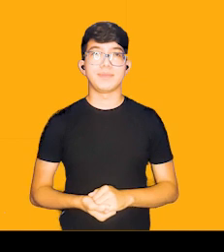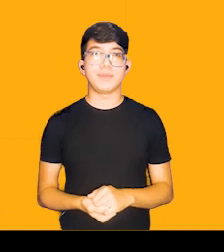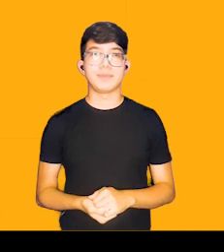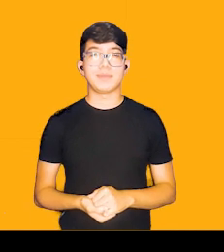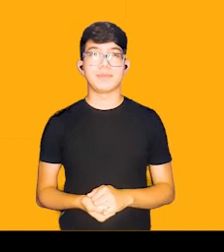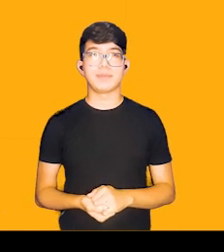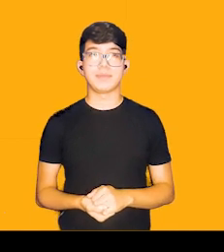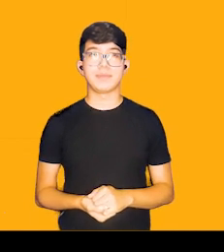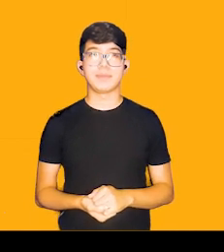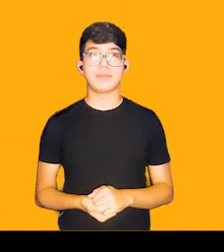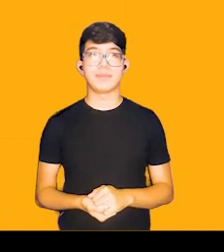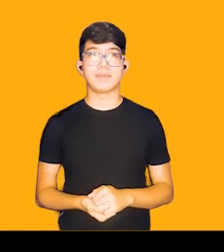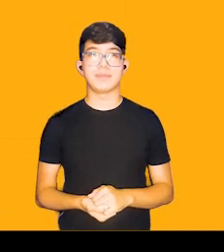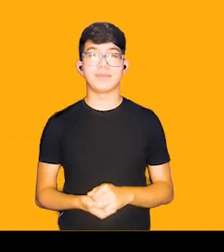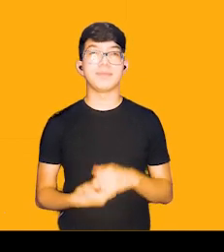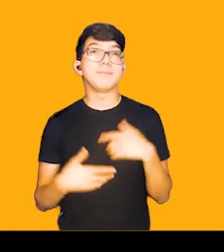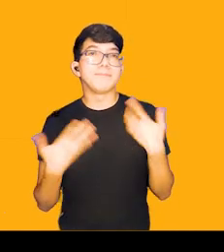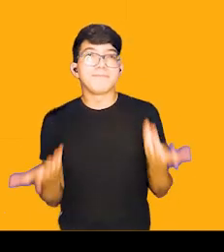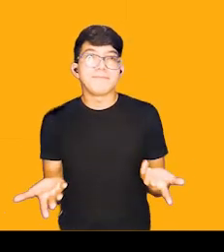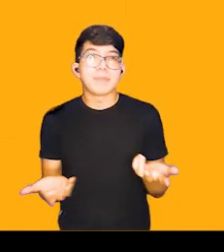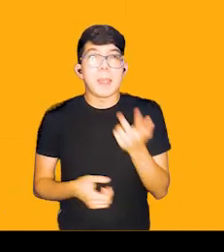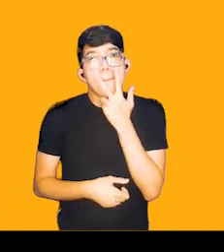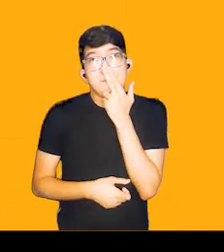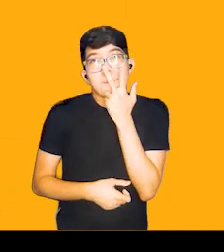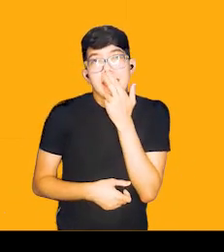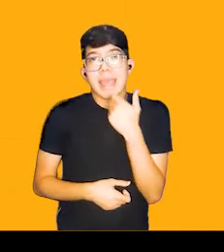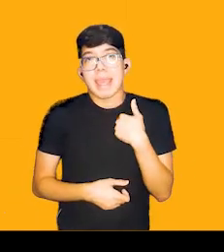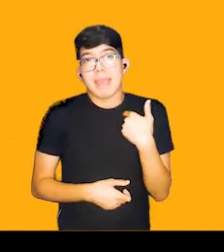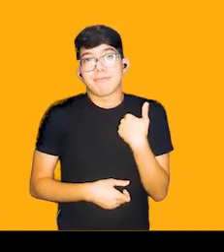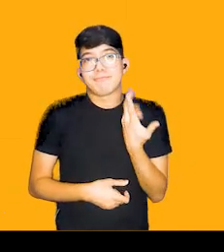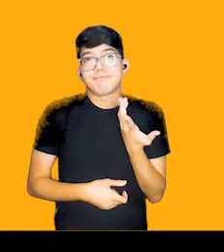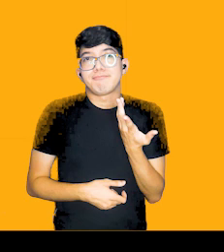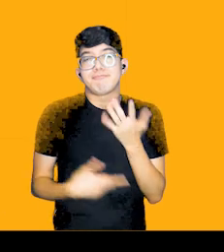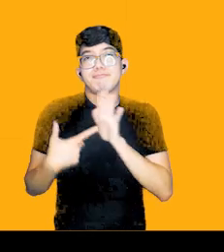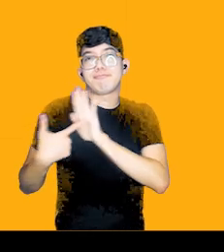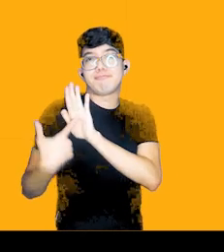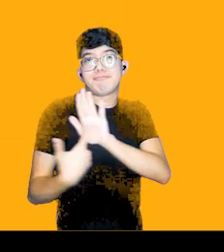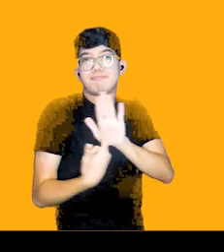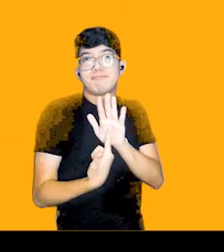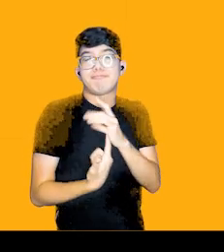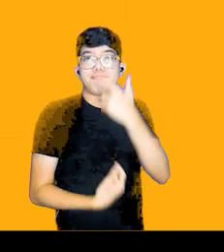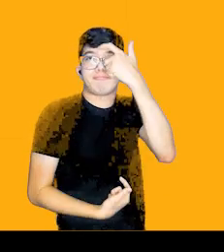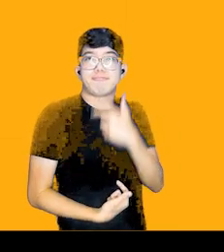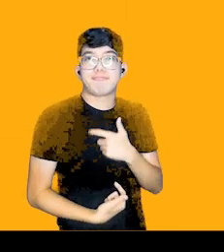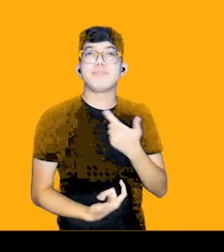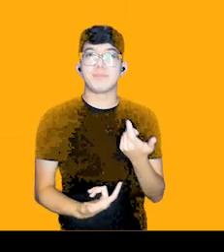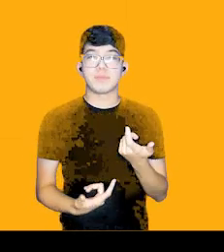era uma espécie assim de vitrine, né, do meu olhar.